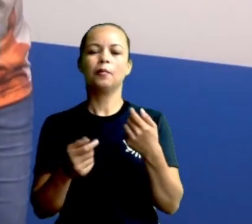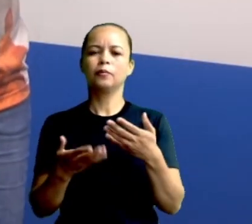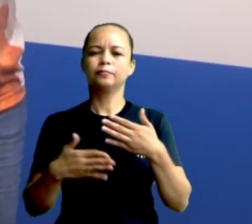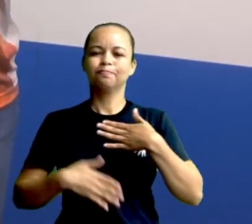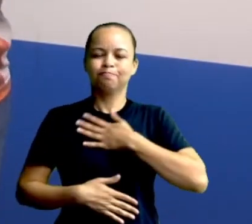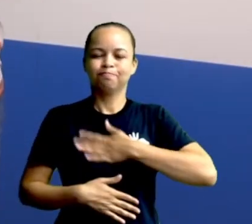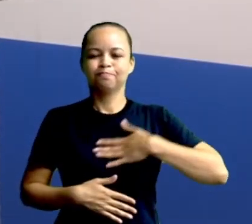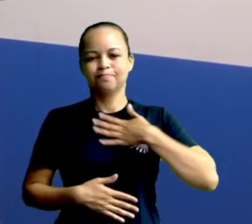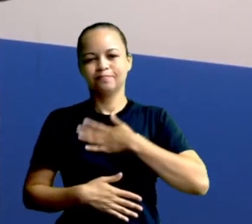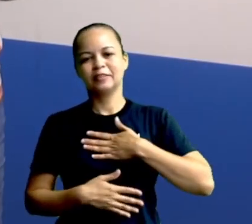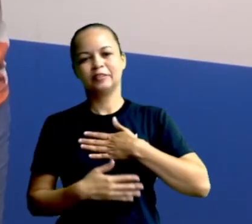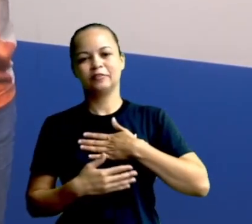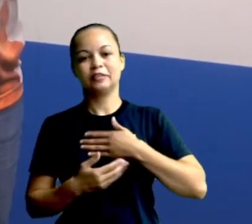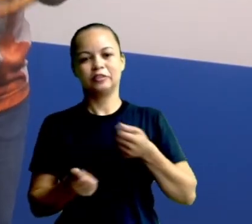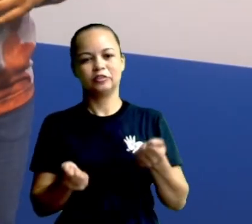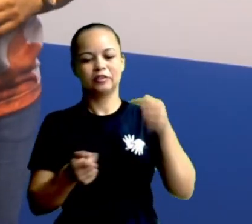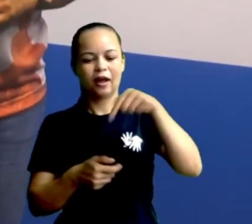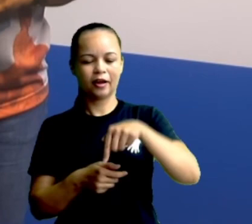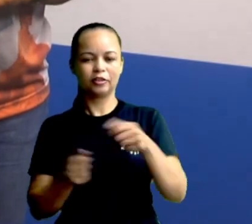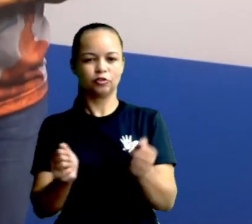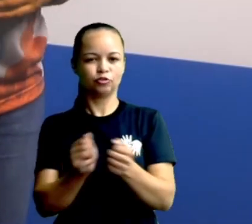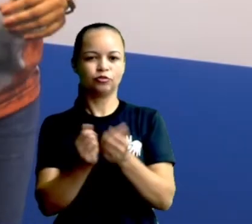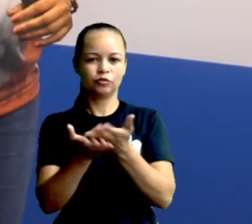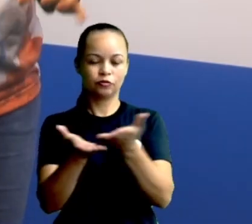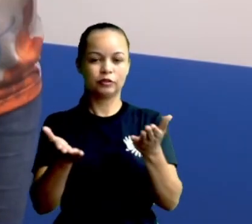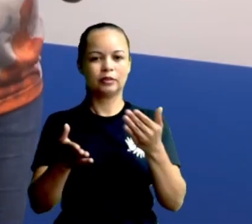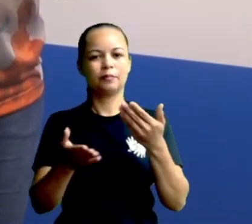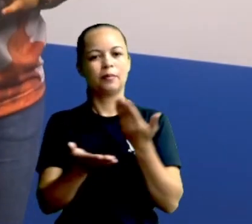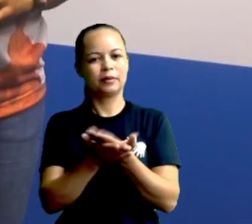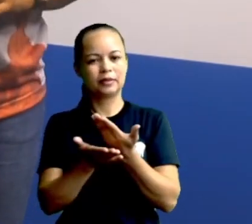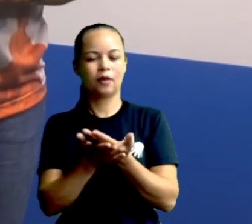é sempre uma grande satisfação estar aqui para mais uma aula